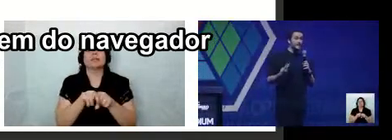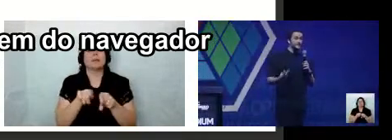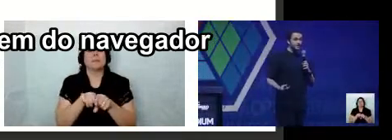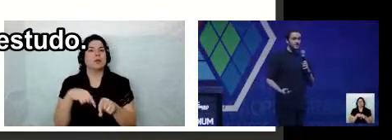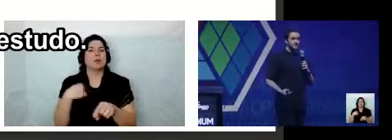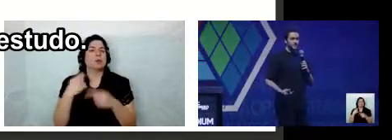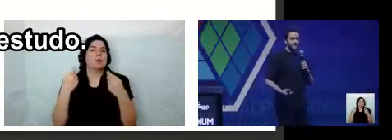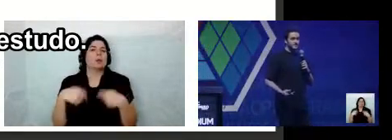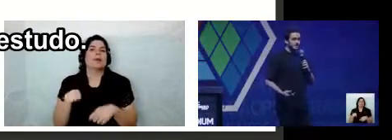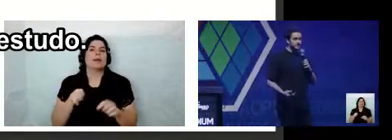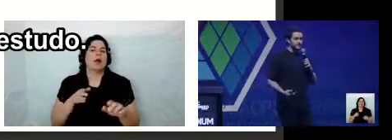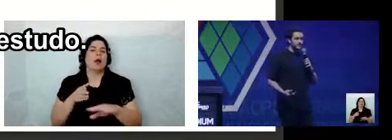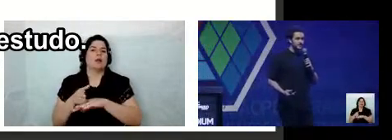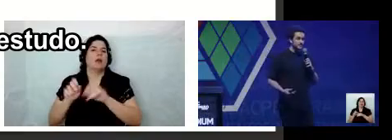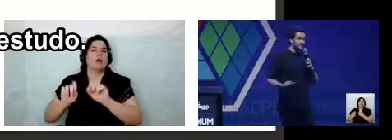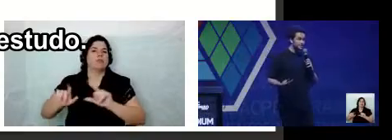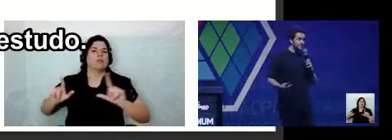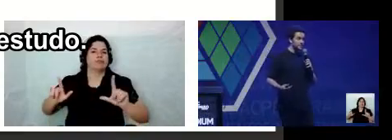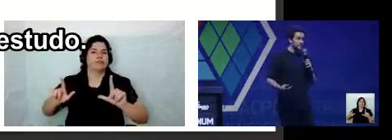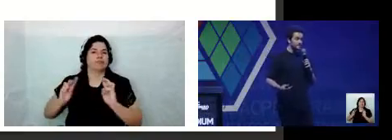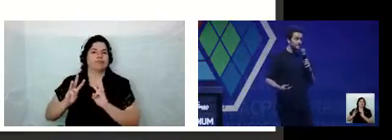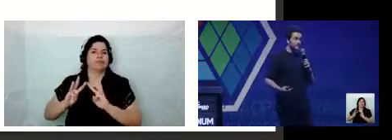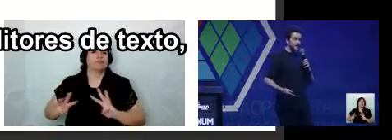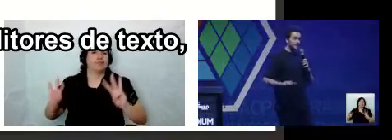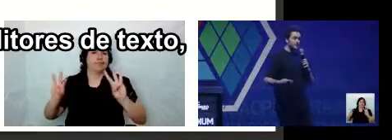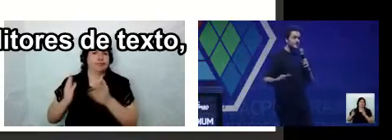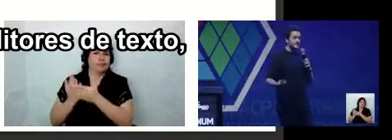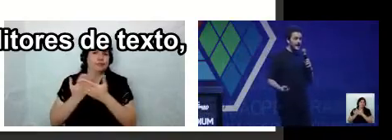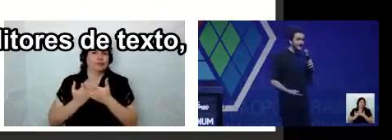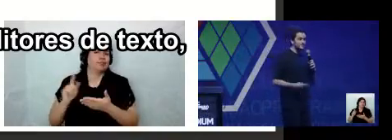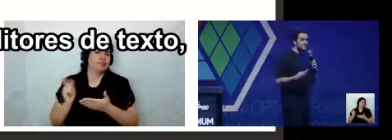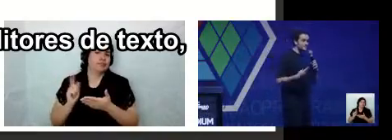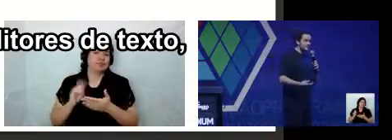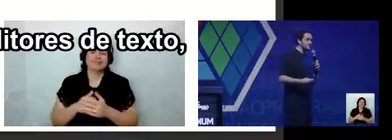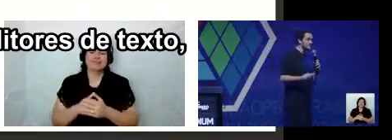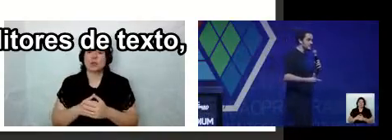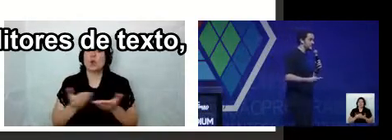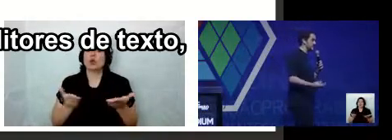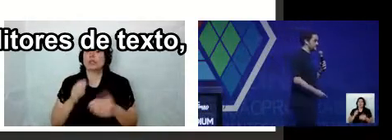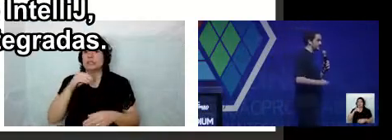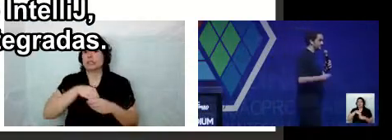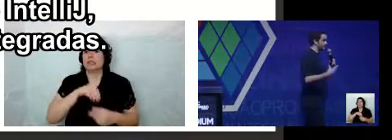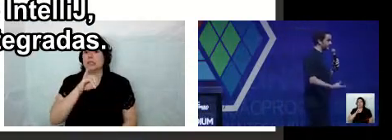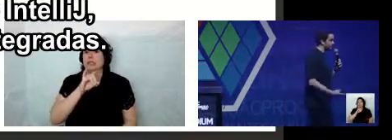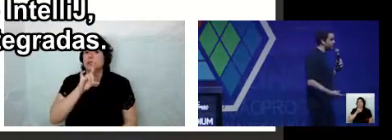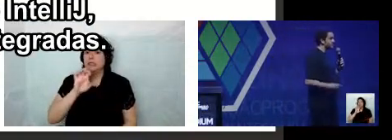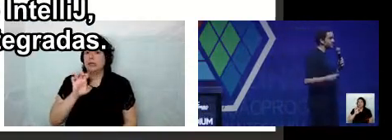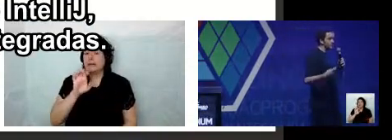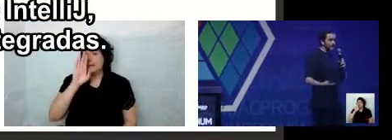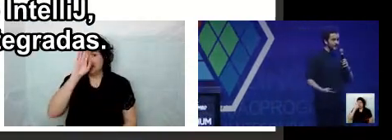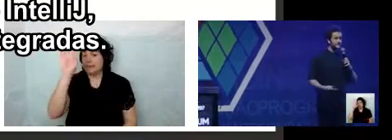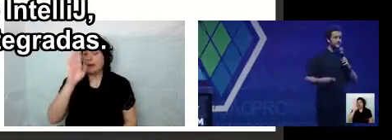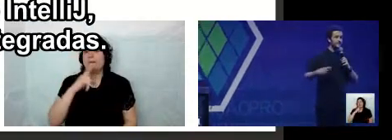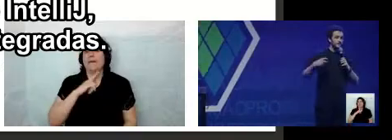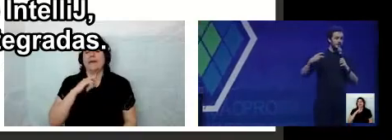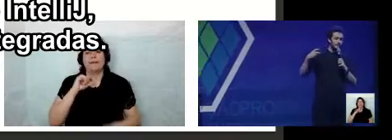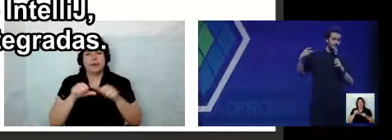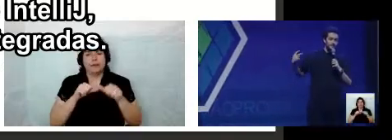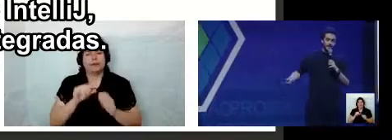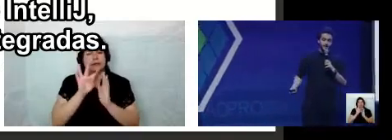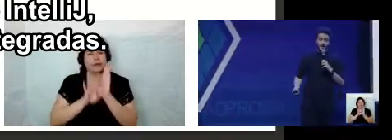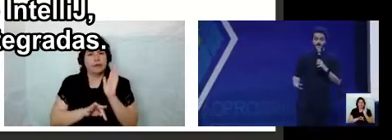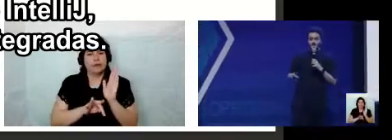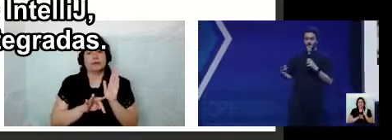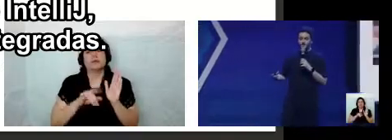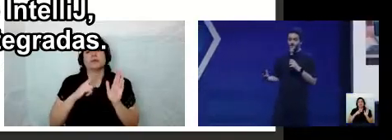nem do navegador mais para fazer esse tipo de estudo. Então, hoje, as IDEs, os principais editores de texto, então o VS Code, o GoLand,